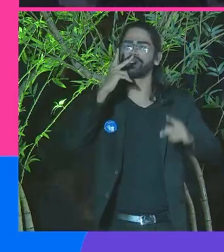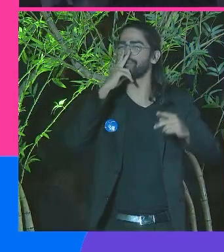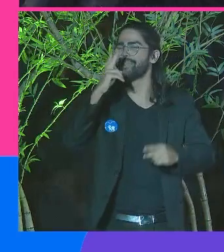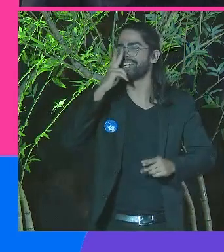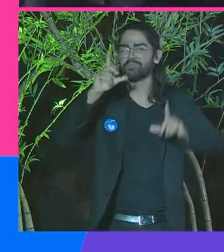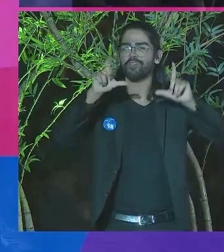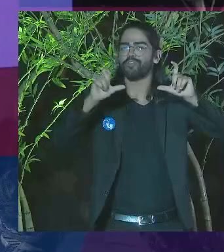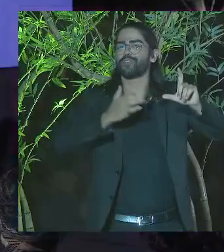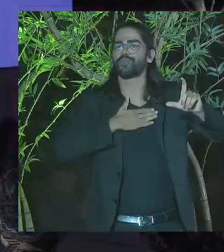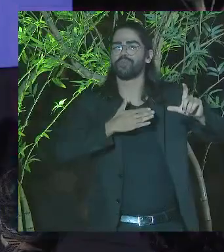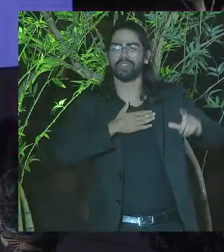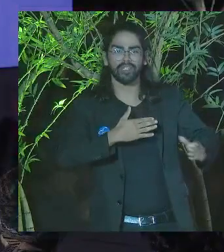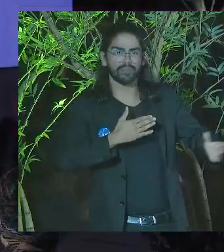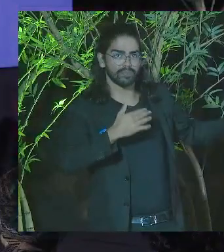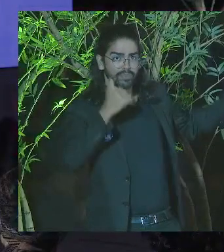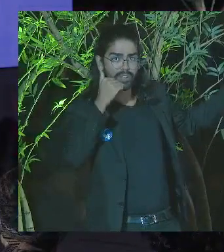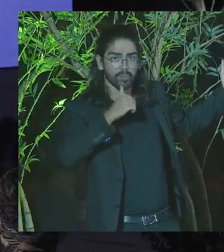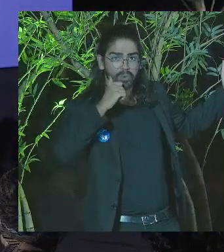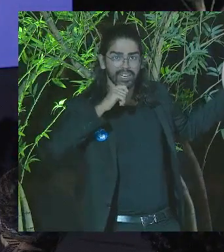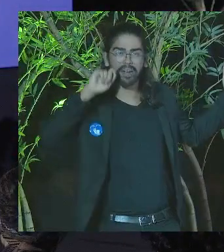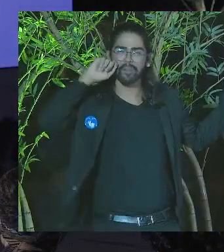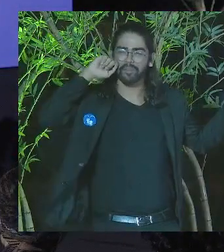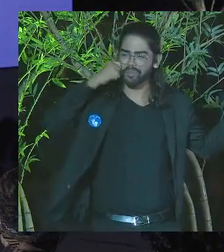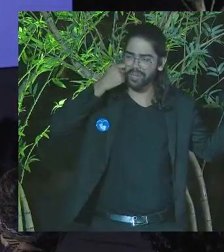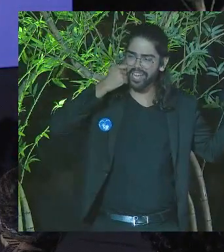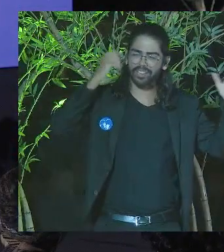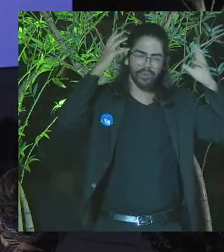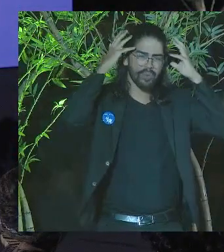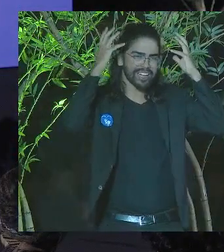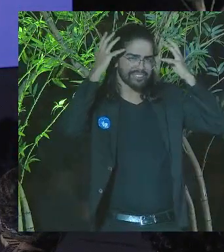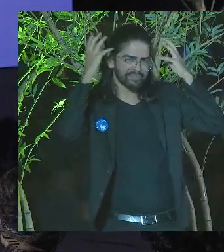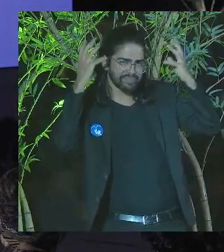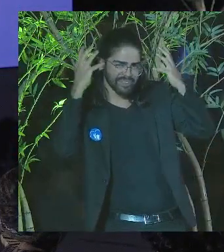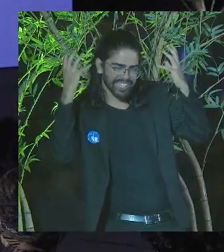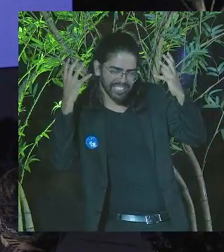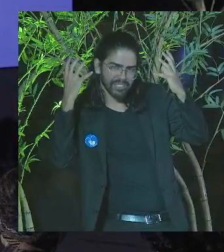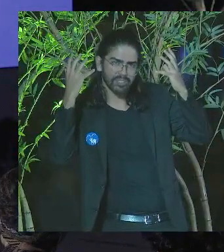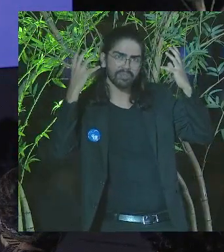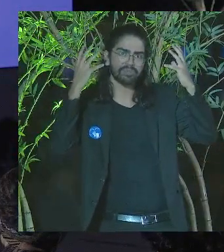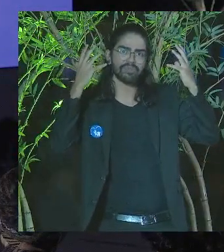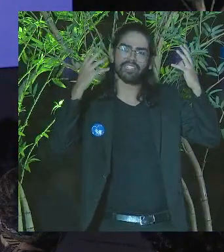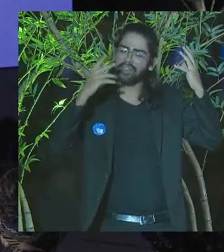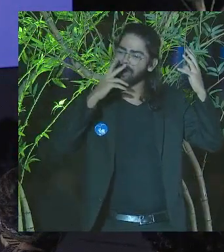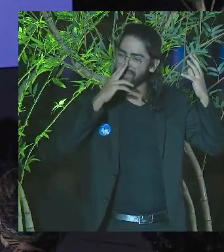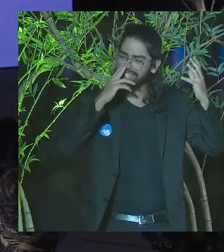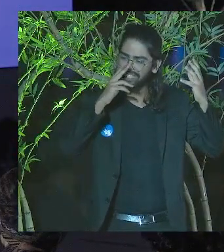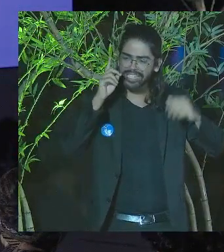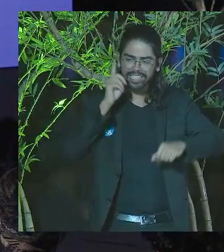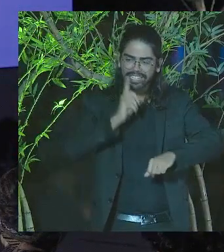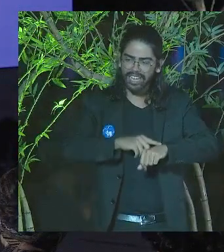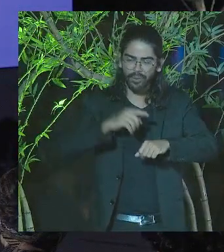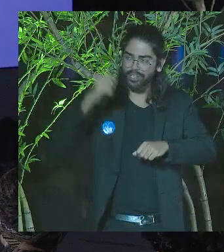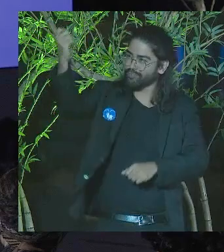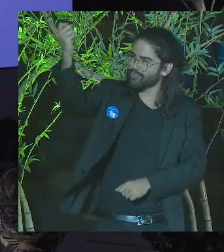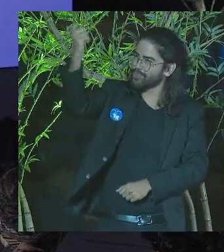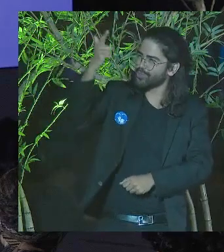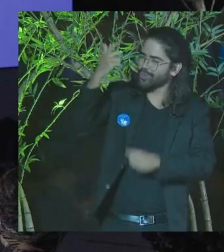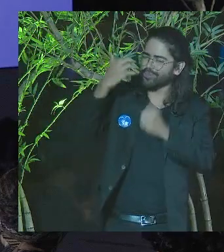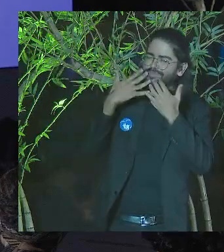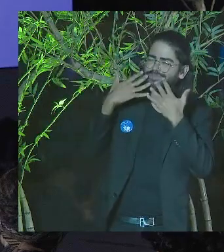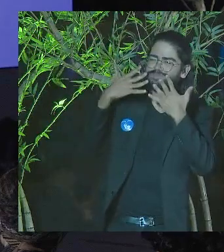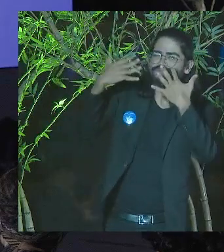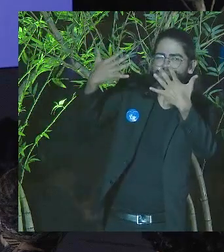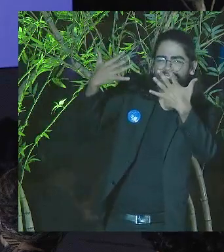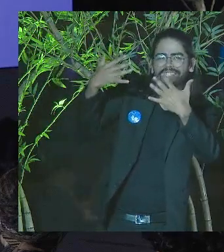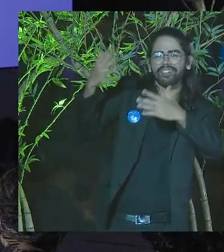fotografia minha. Essa menina negra desse cabelo ferrugem que se ilumina quando o sol bate.